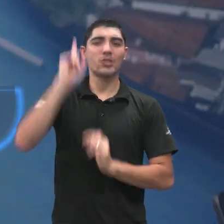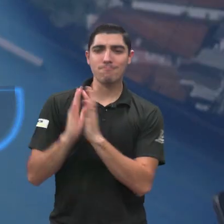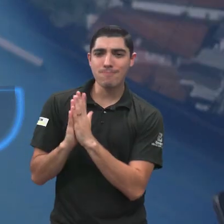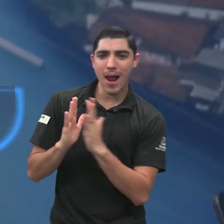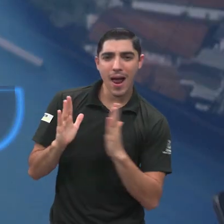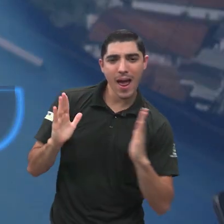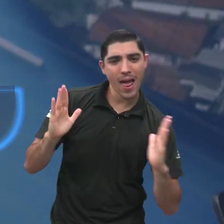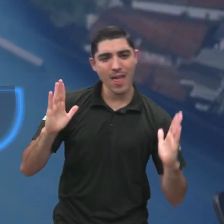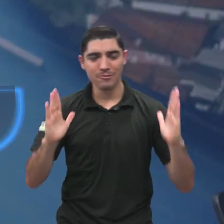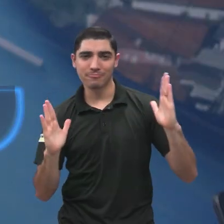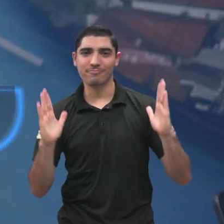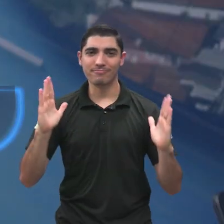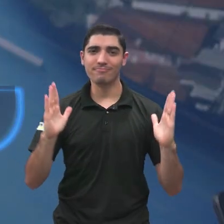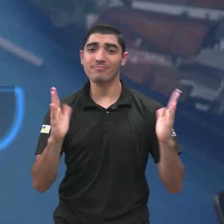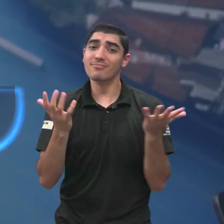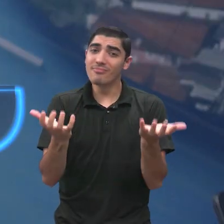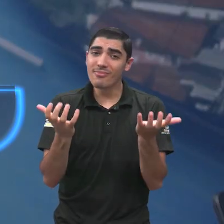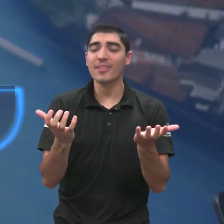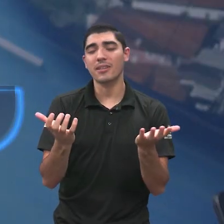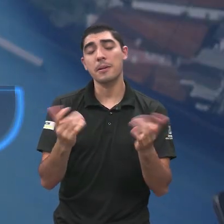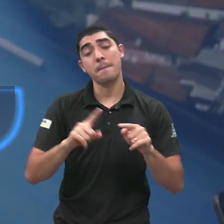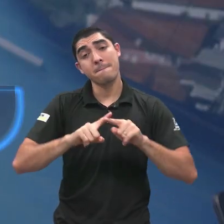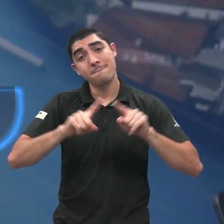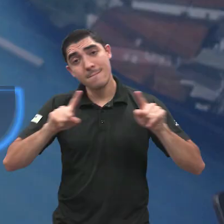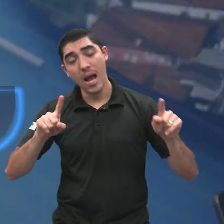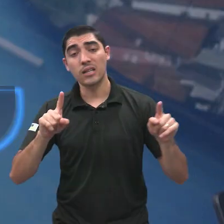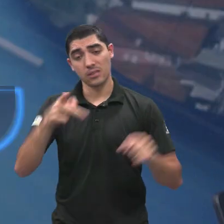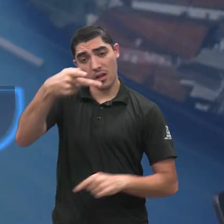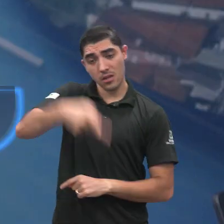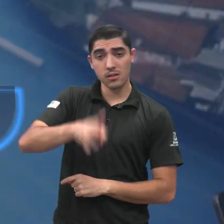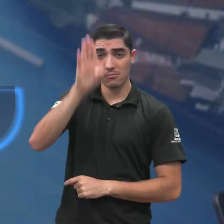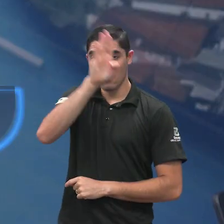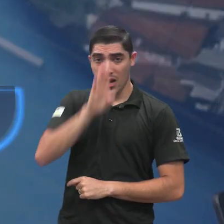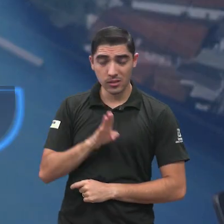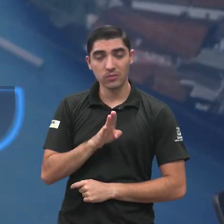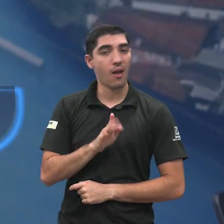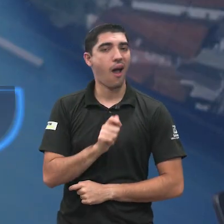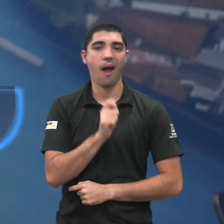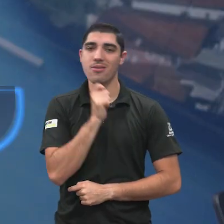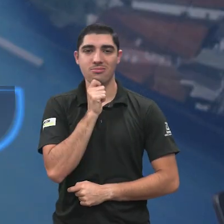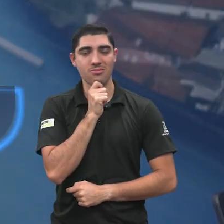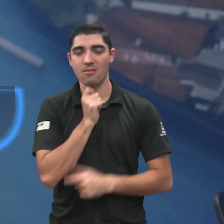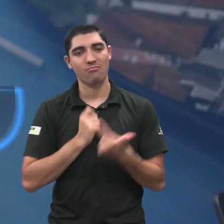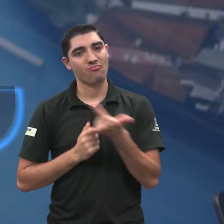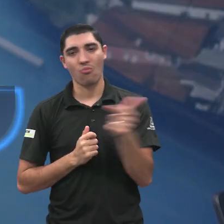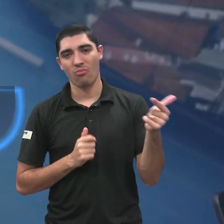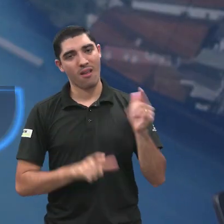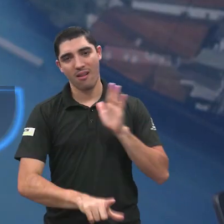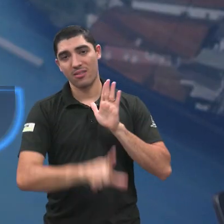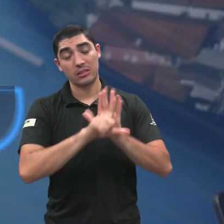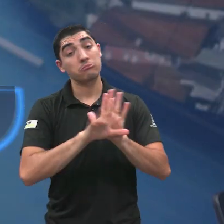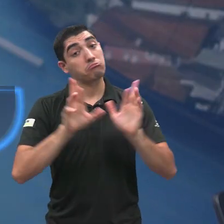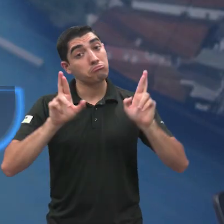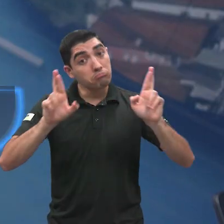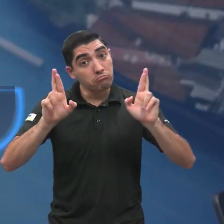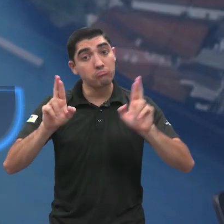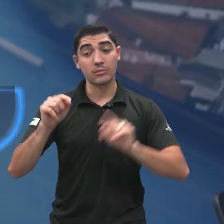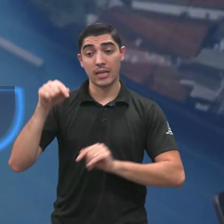discussões envolvidas em volta disso, mas no Brasil não se tem ainda, ao menos que esse projeto